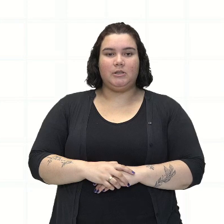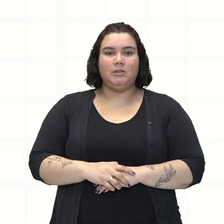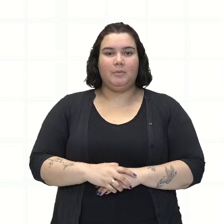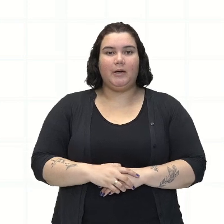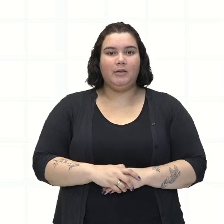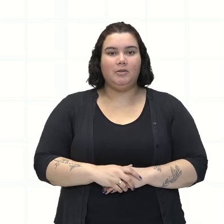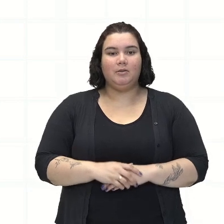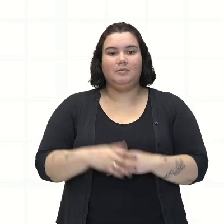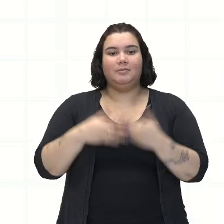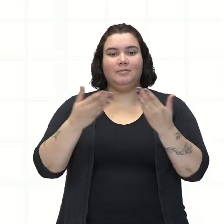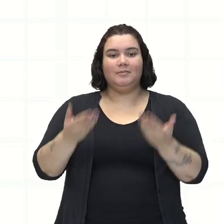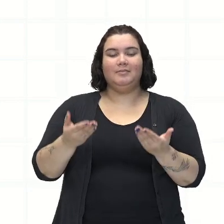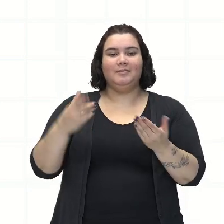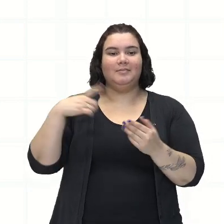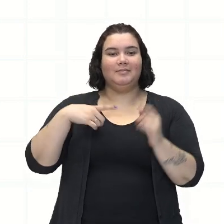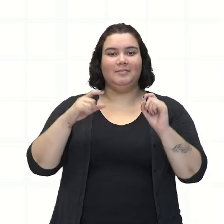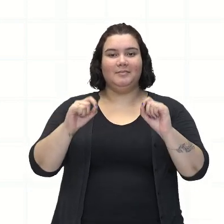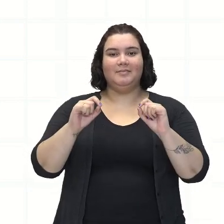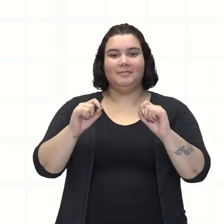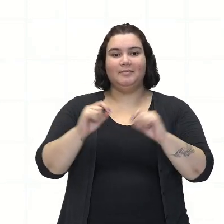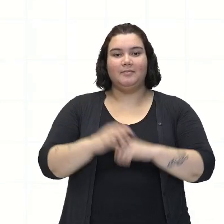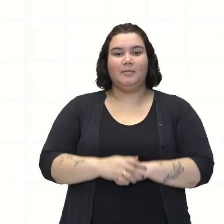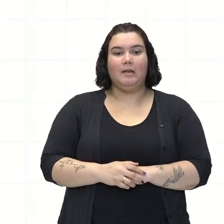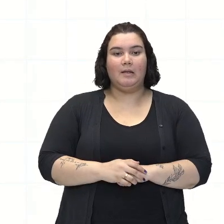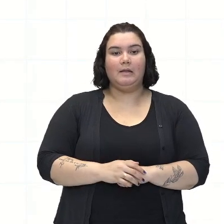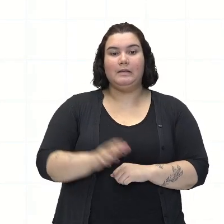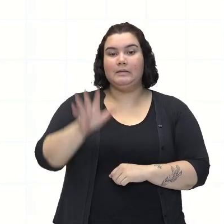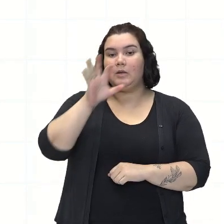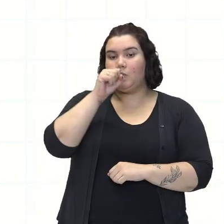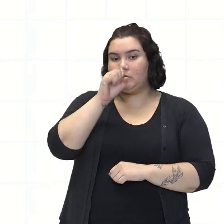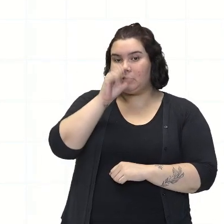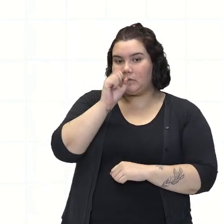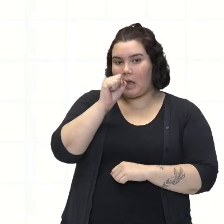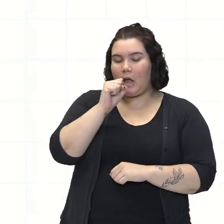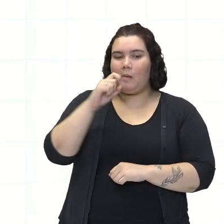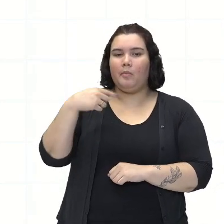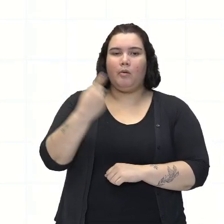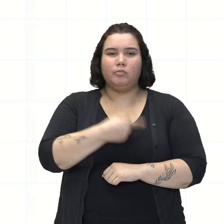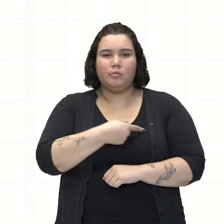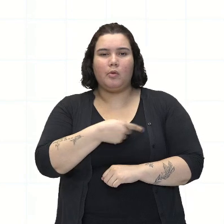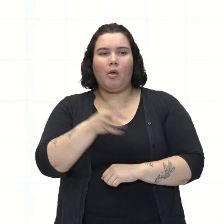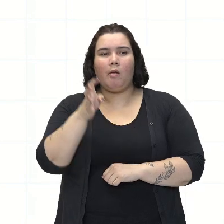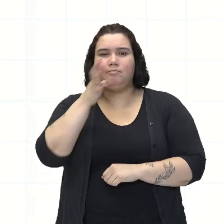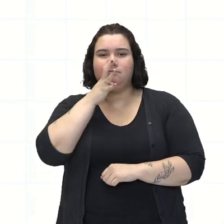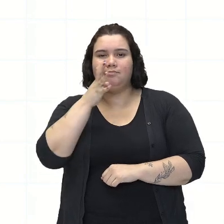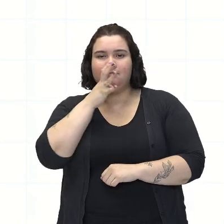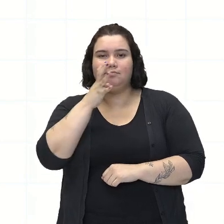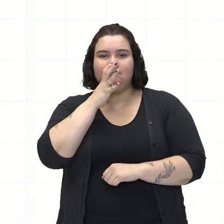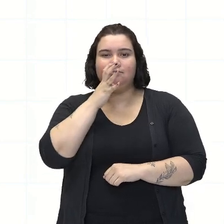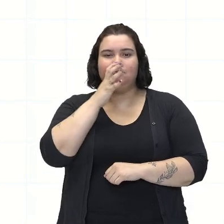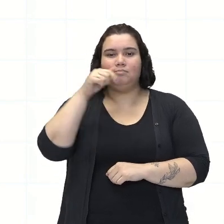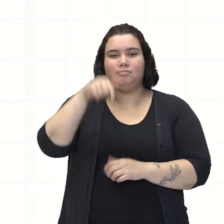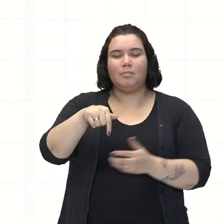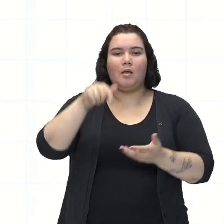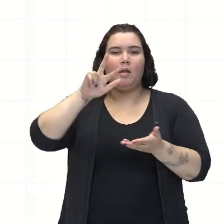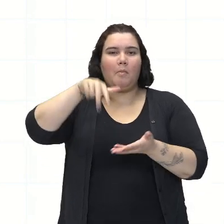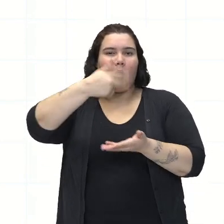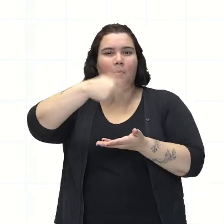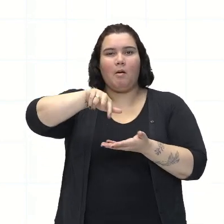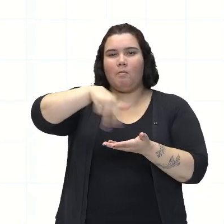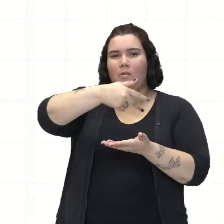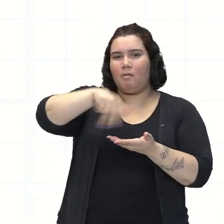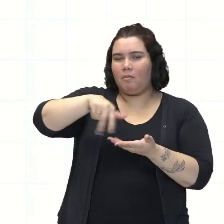No sábado, nós assistimos ao desfile. Muito bem. Assistir,